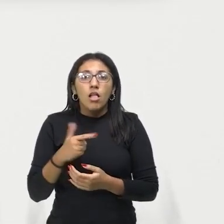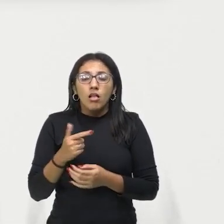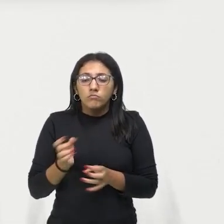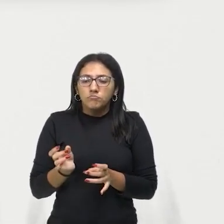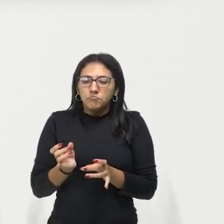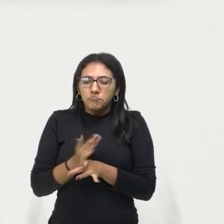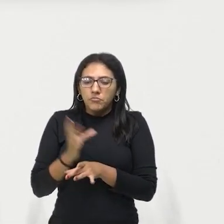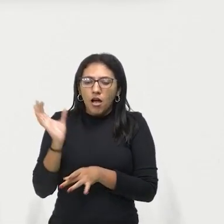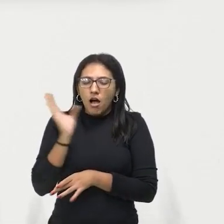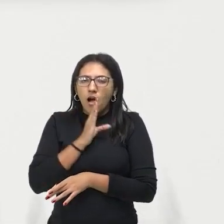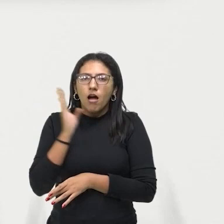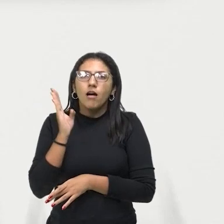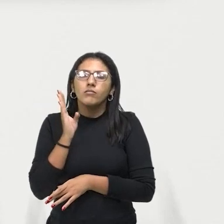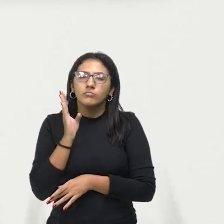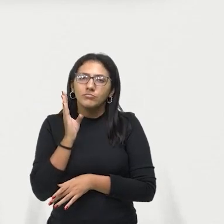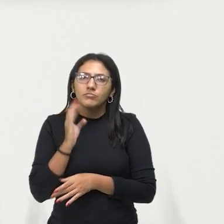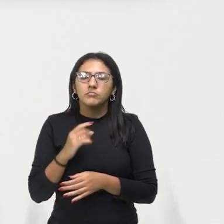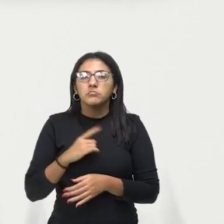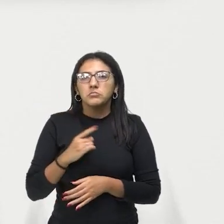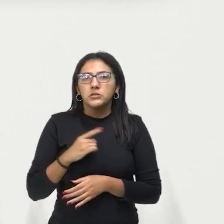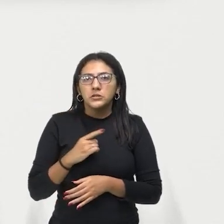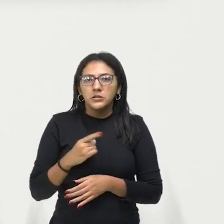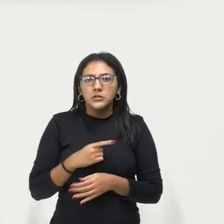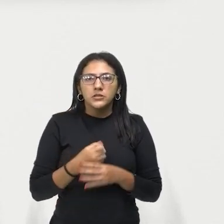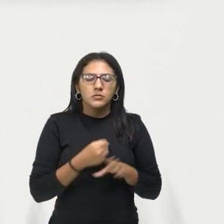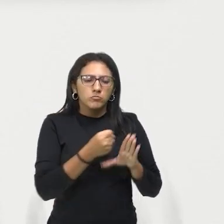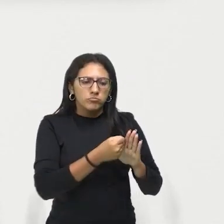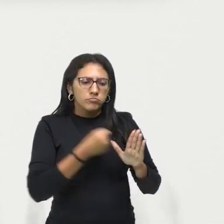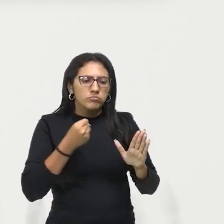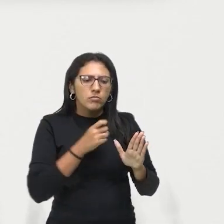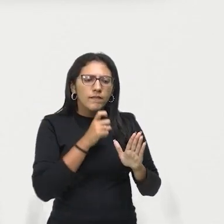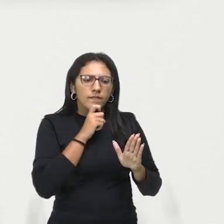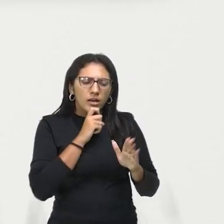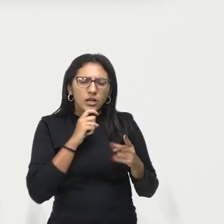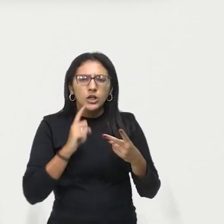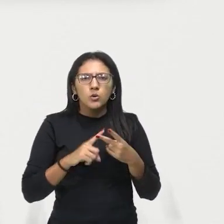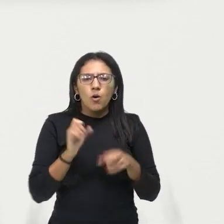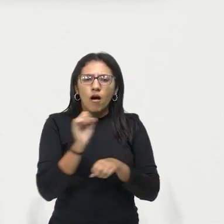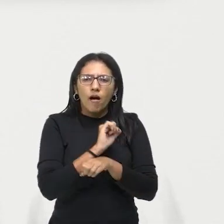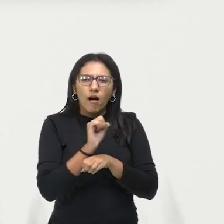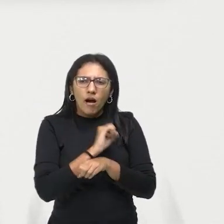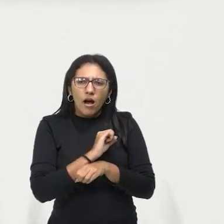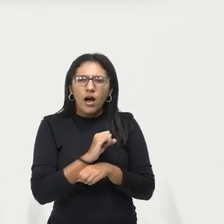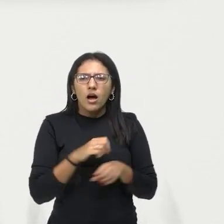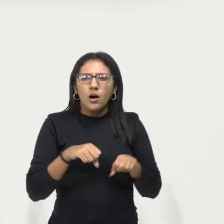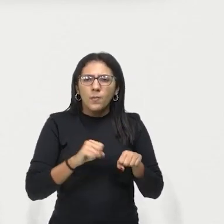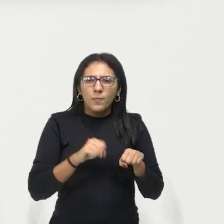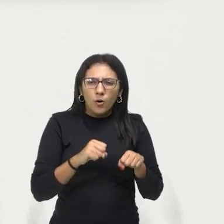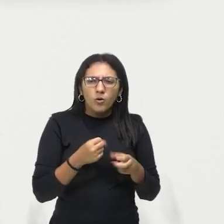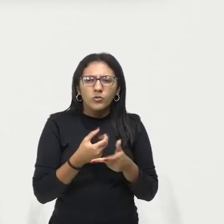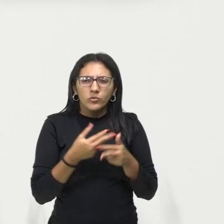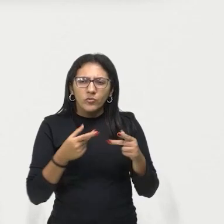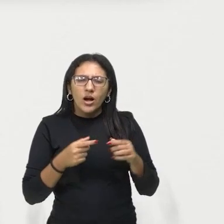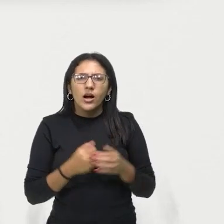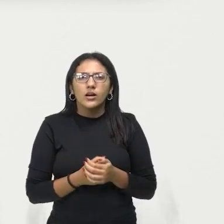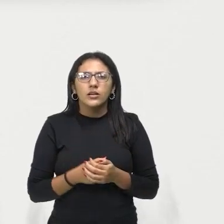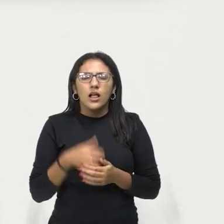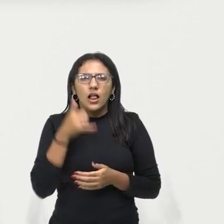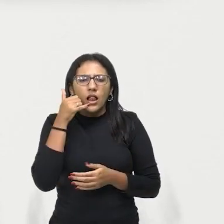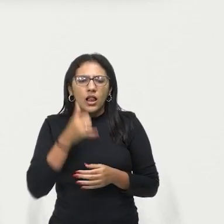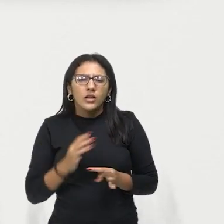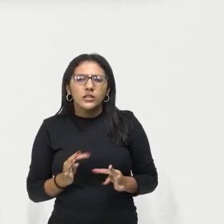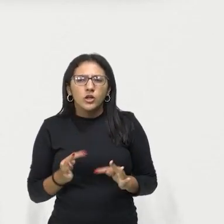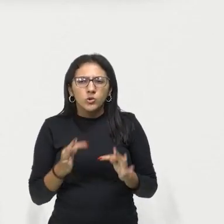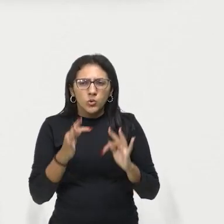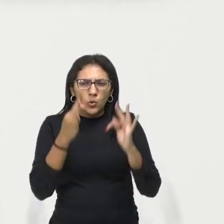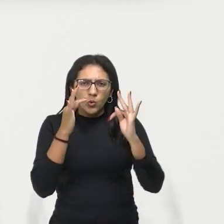aquelas que possuem longa duração, né, e não perdem sua utilidade rapidamente, como eletrodomésticos,